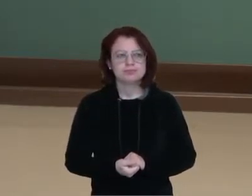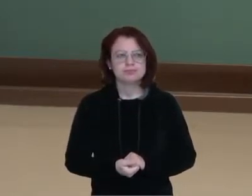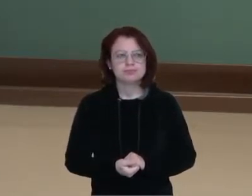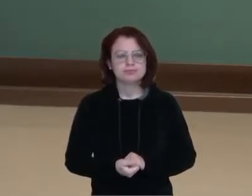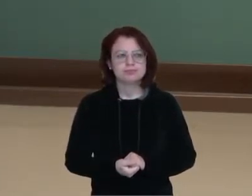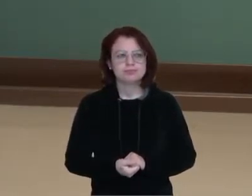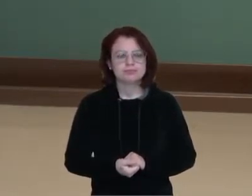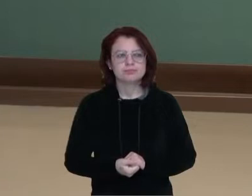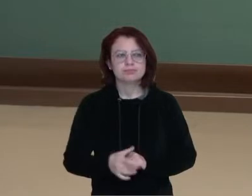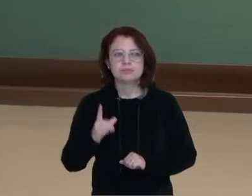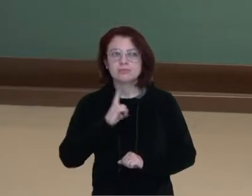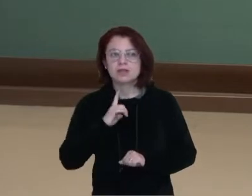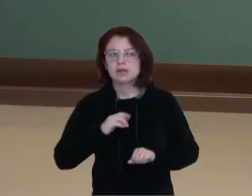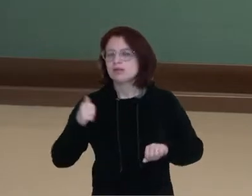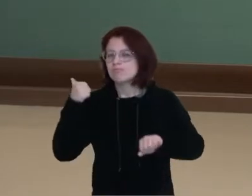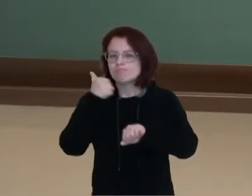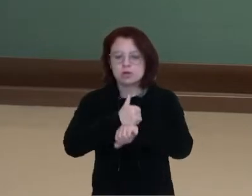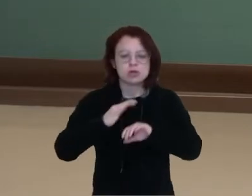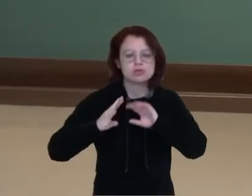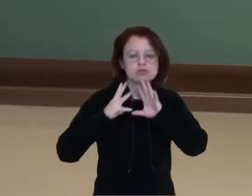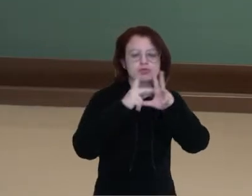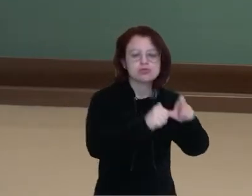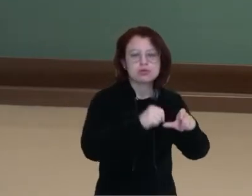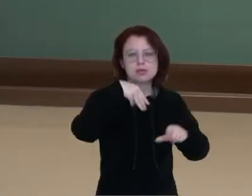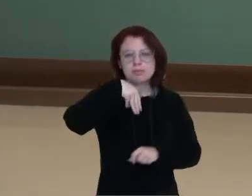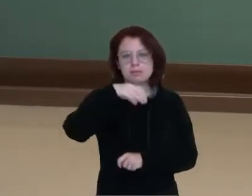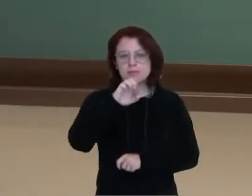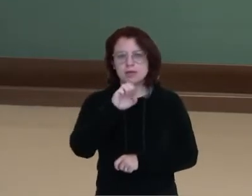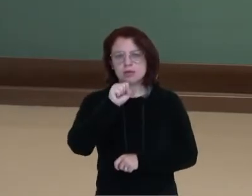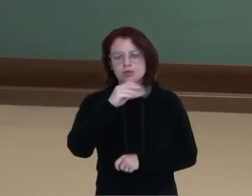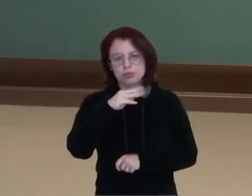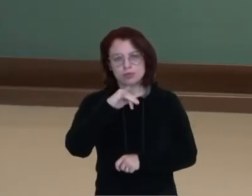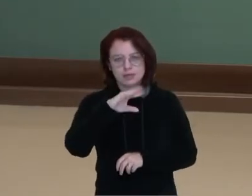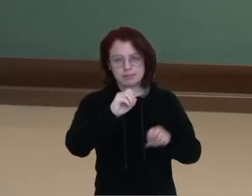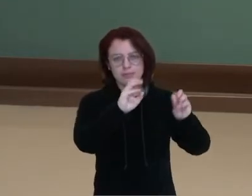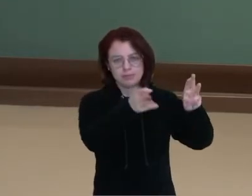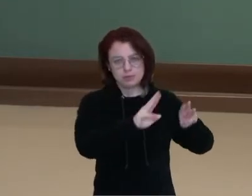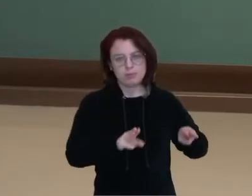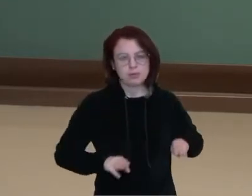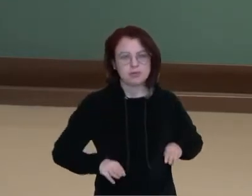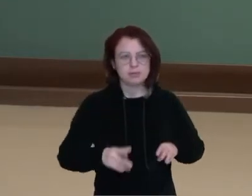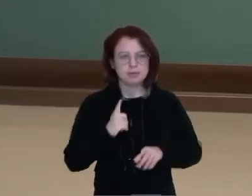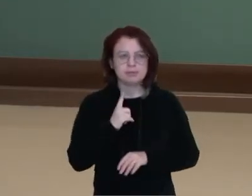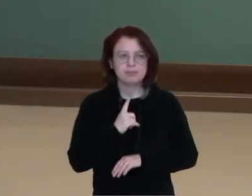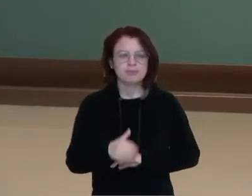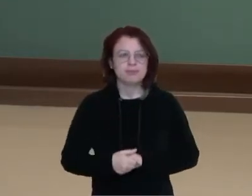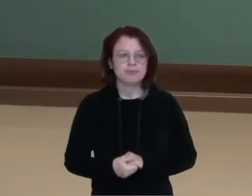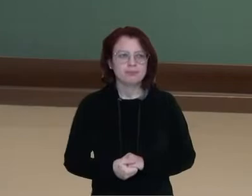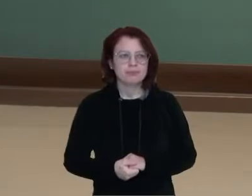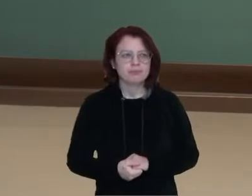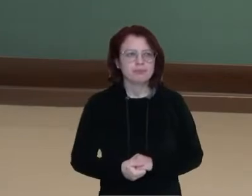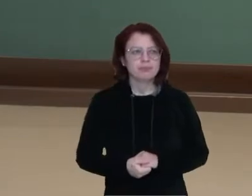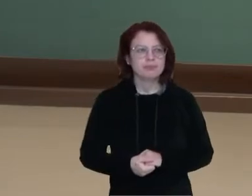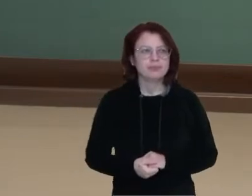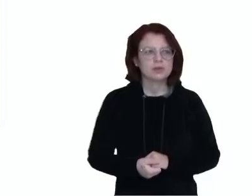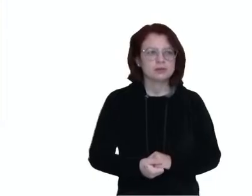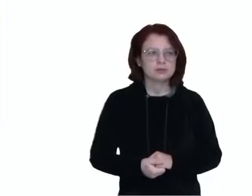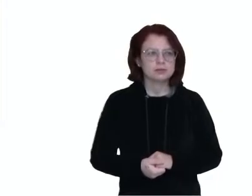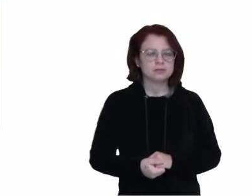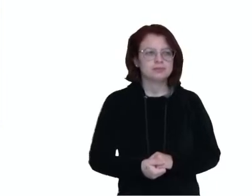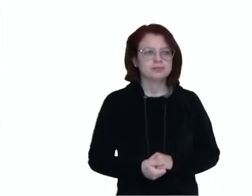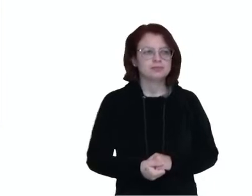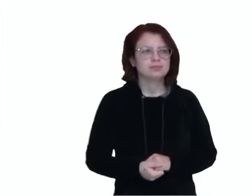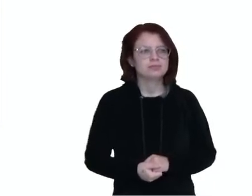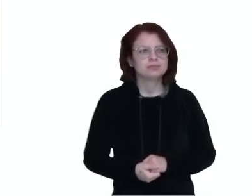Persa. Dominaram toda a Mesopotâmia. Impressionante. Tá, aí foi no reinado de Dário I que o